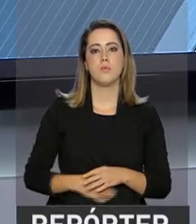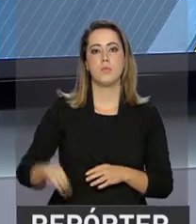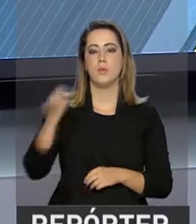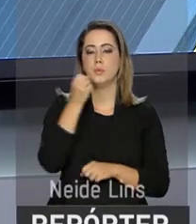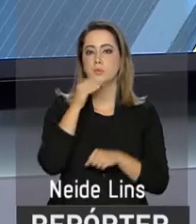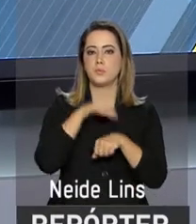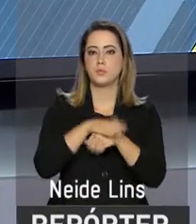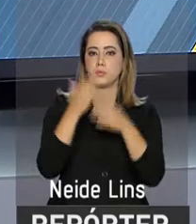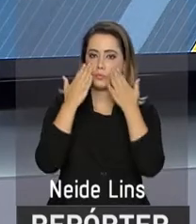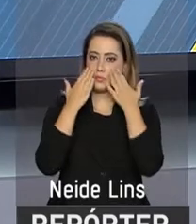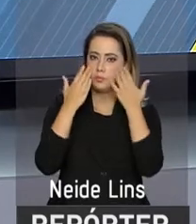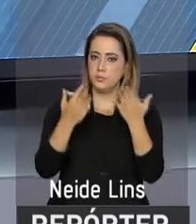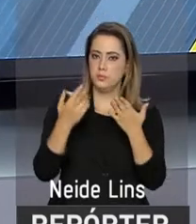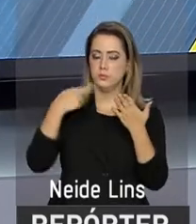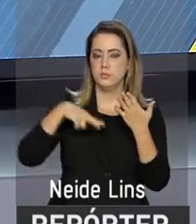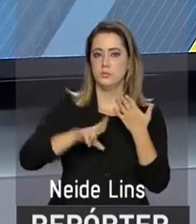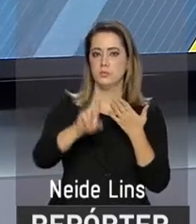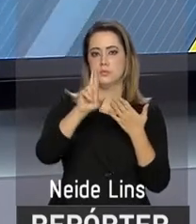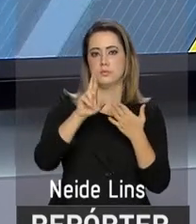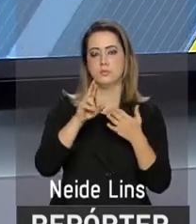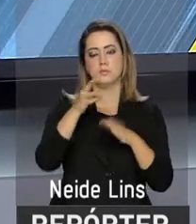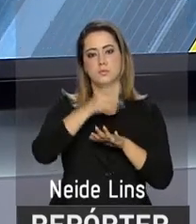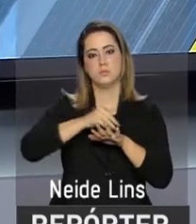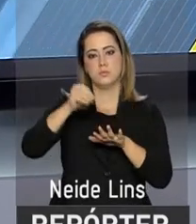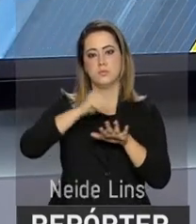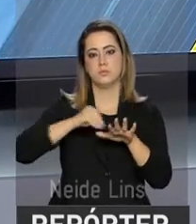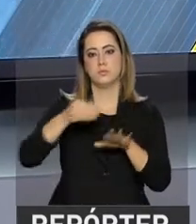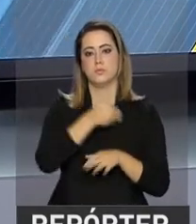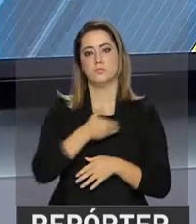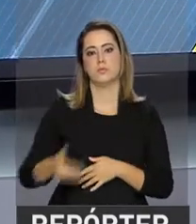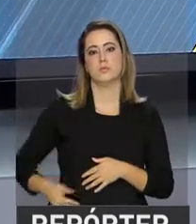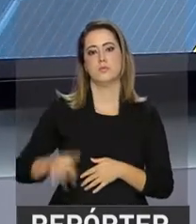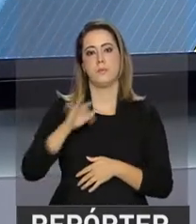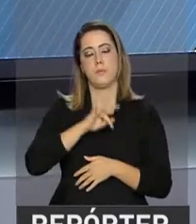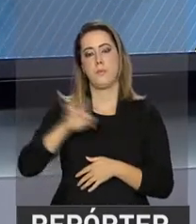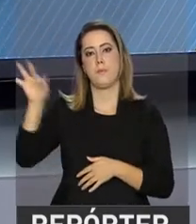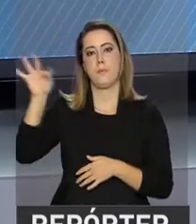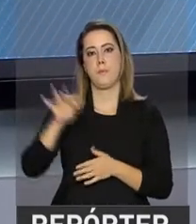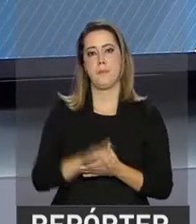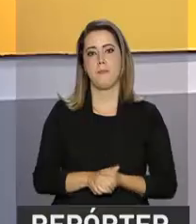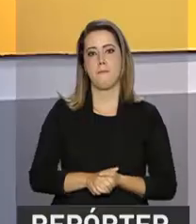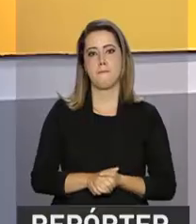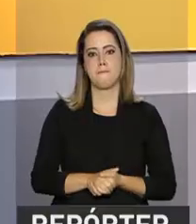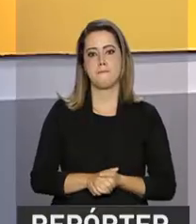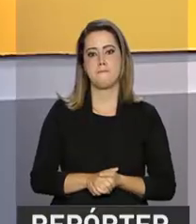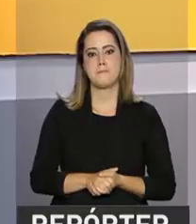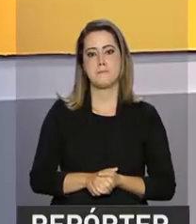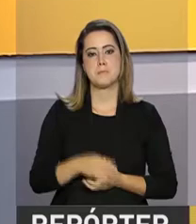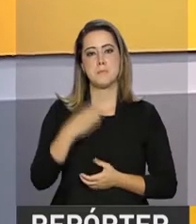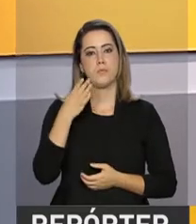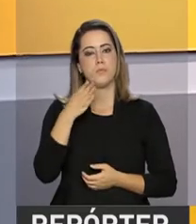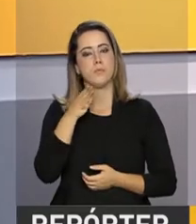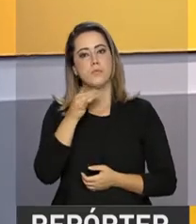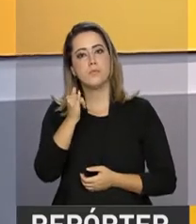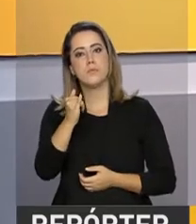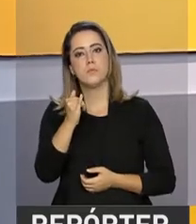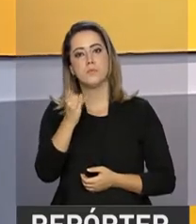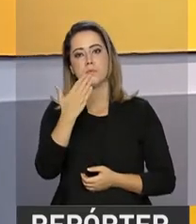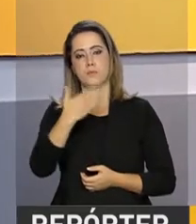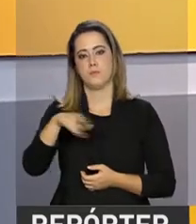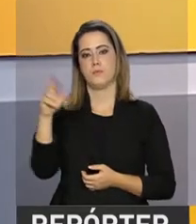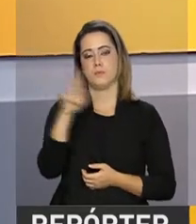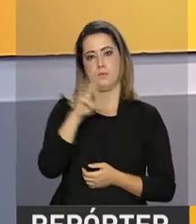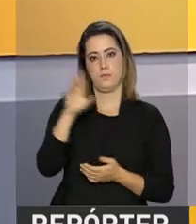Olá, boa noite. No ar, mais uma edição do Repórter NBR com as notícias do governo federal. 4 bilhões e